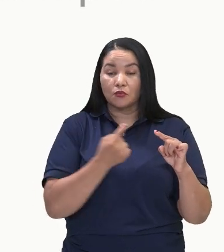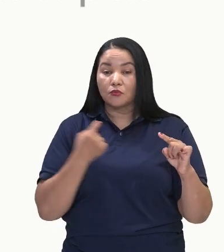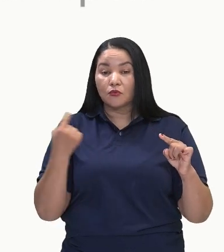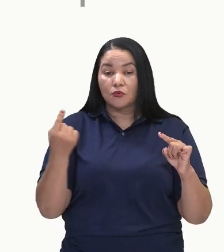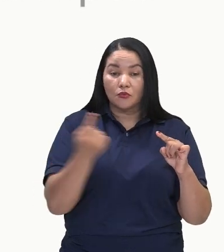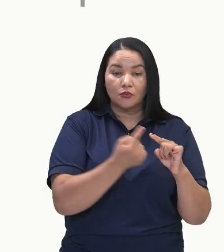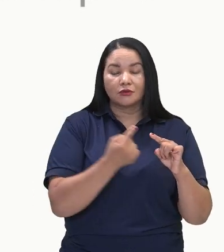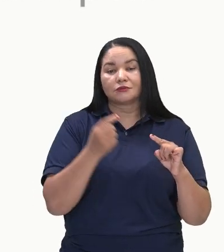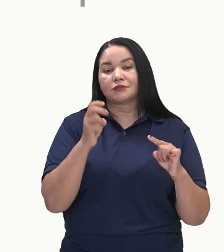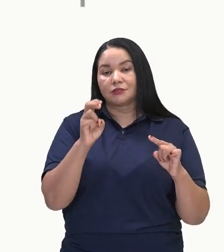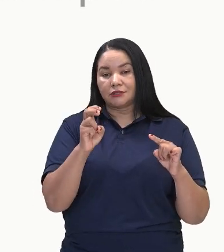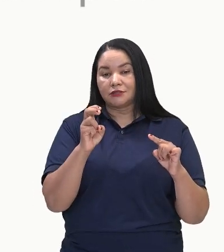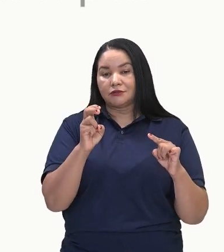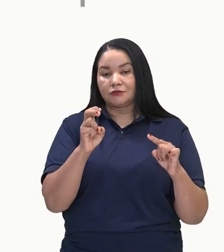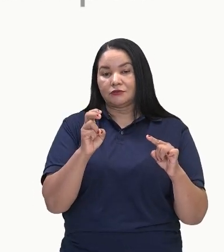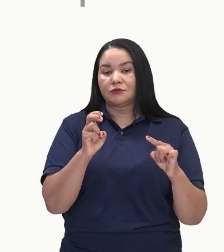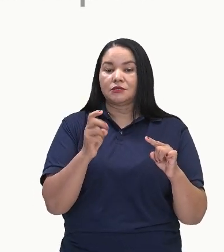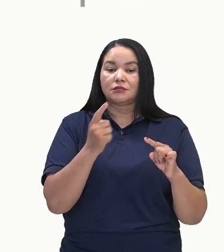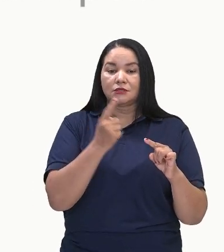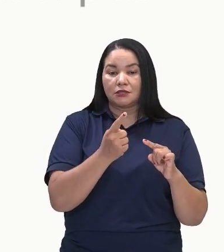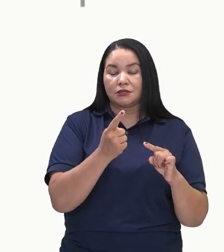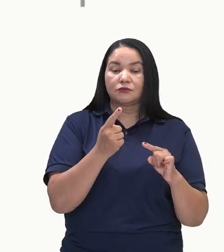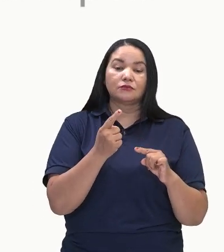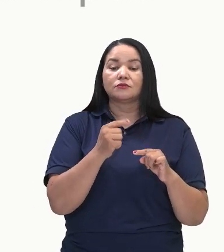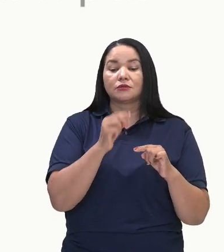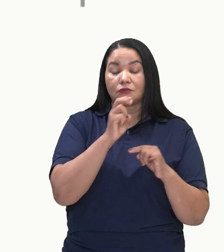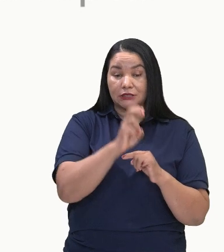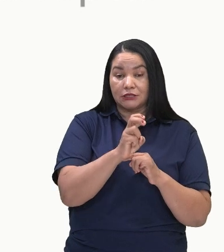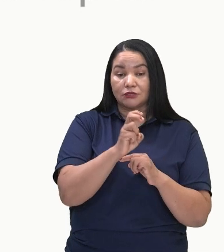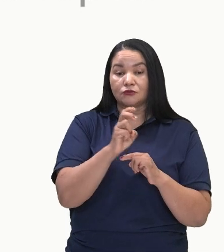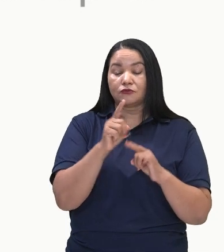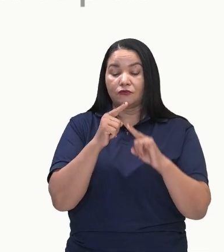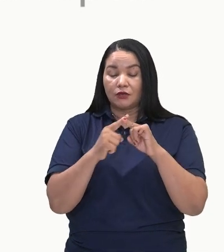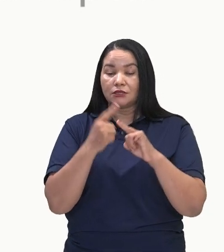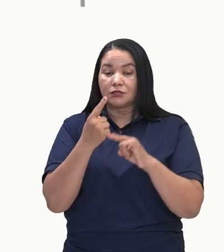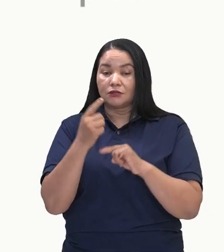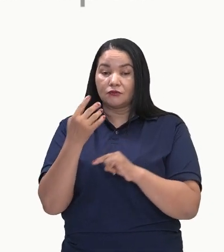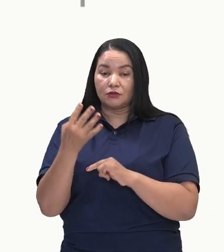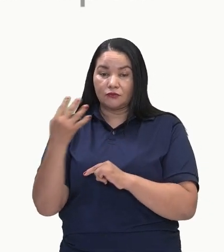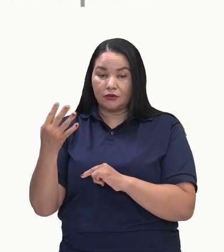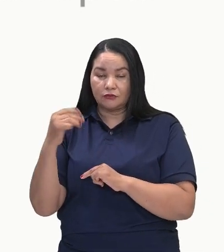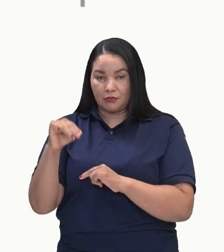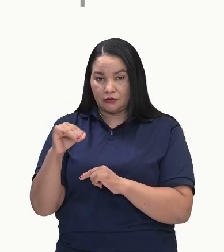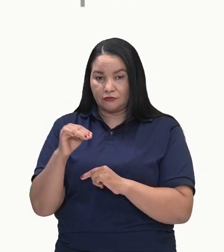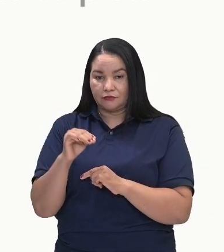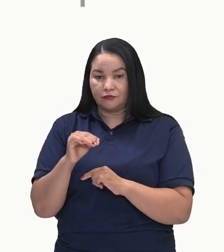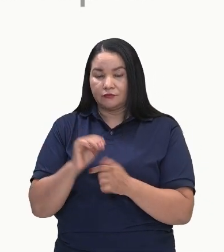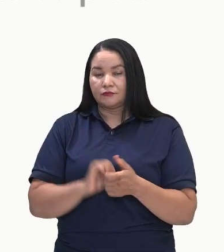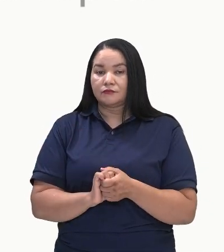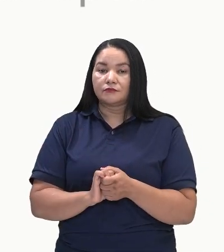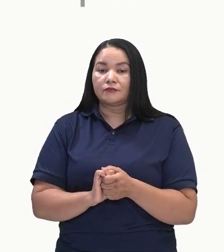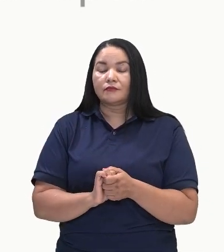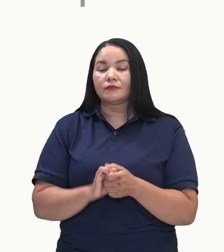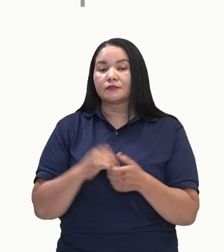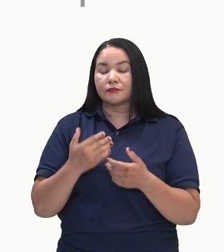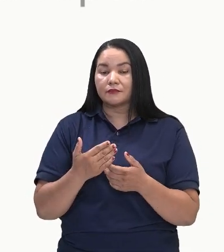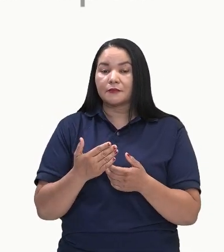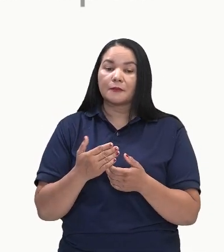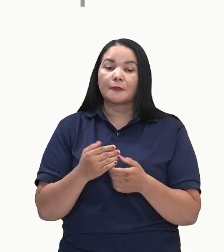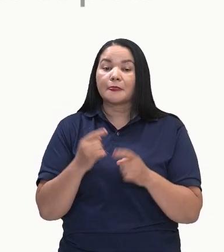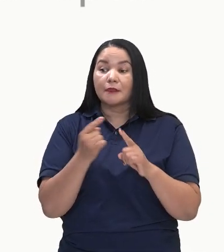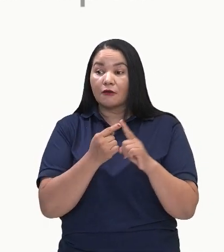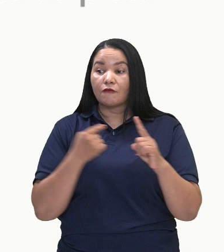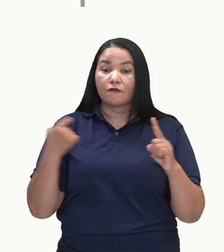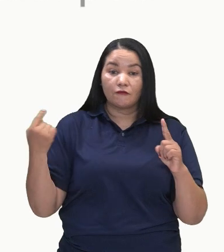5 vezes 144 metros. Então, muito bem. Sabemos, então, que o número de voltas é 5 e que o comprimento da